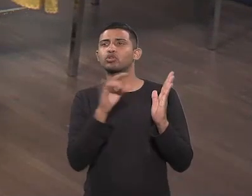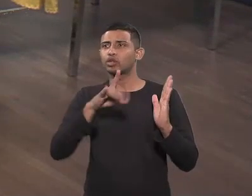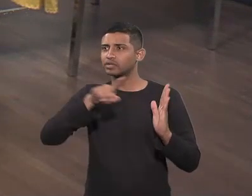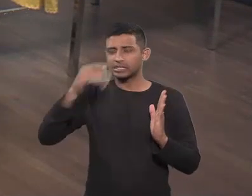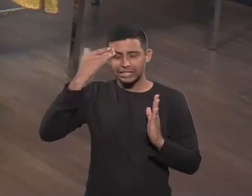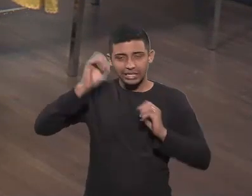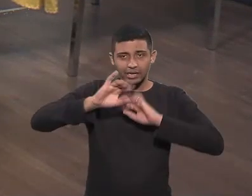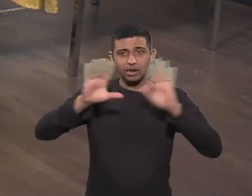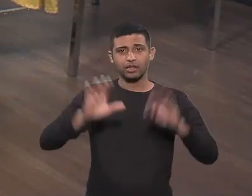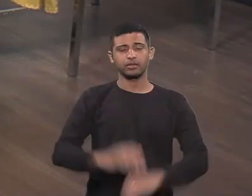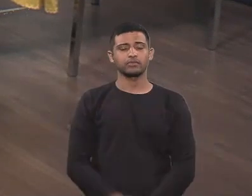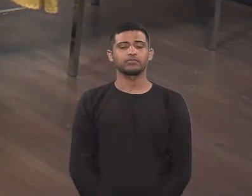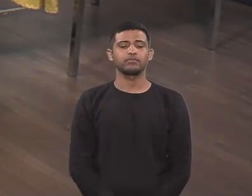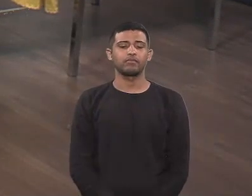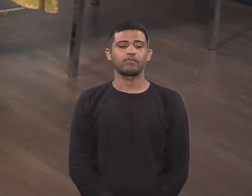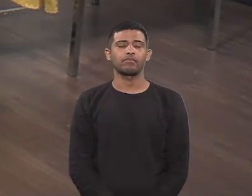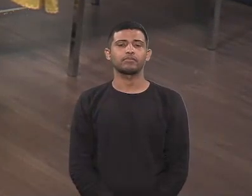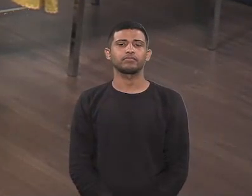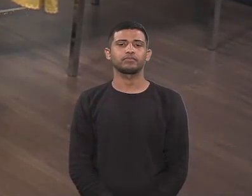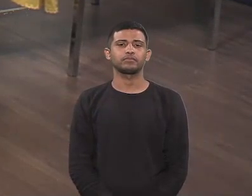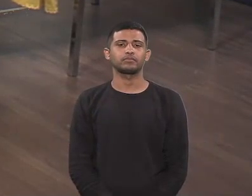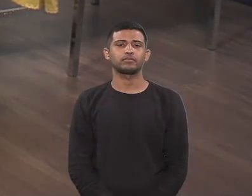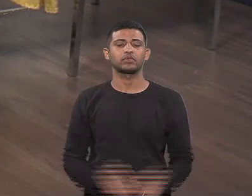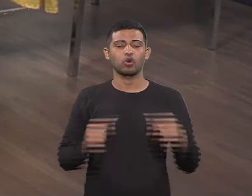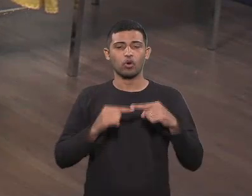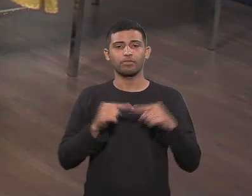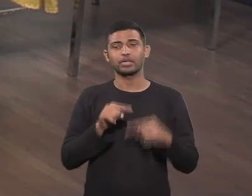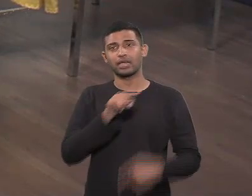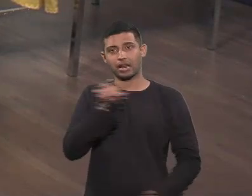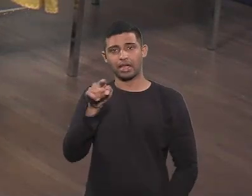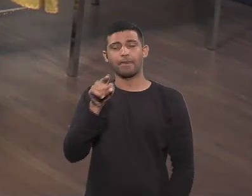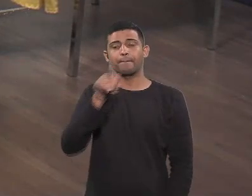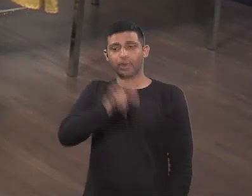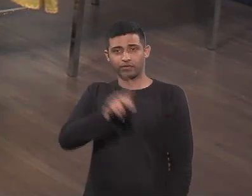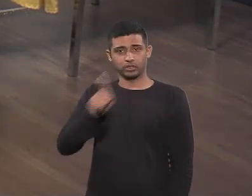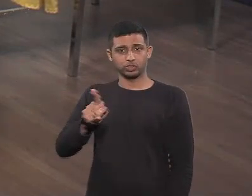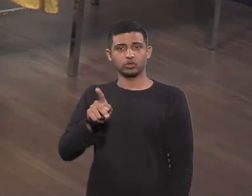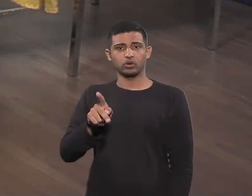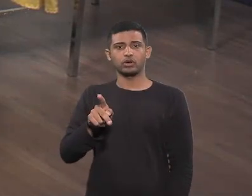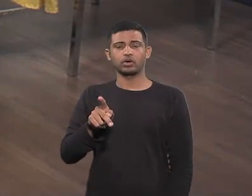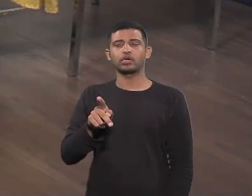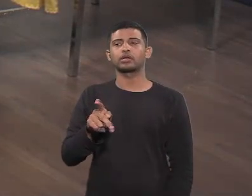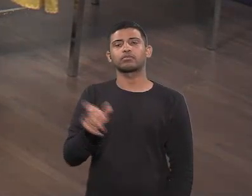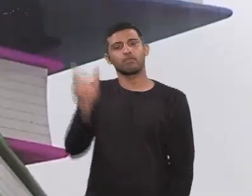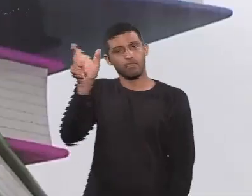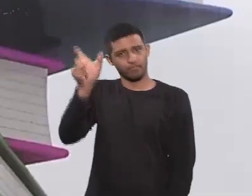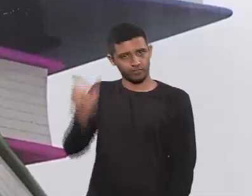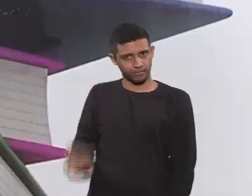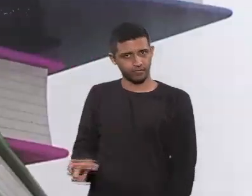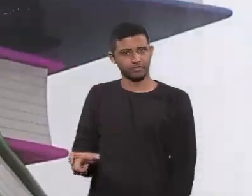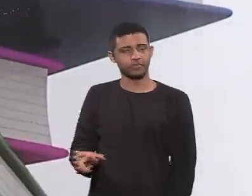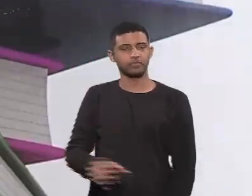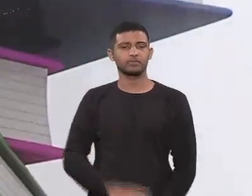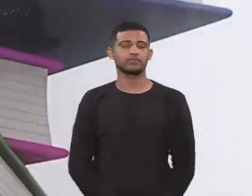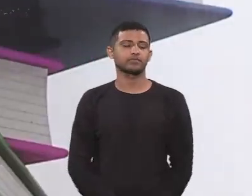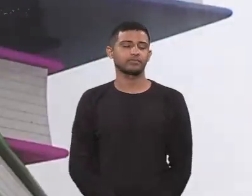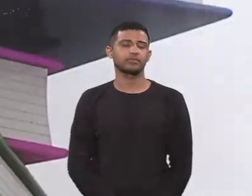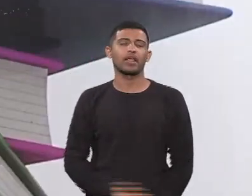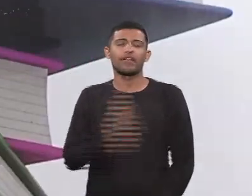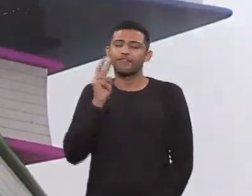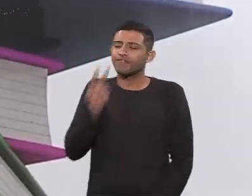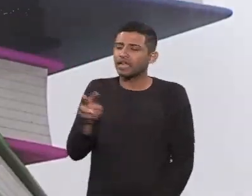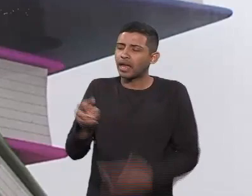dar uma ideia. Que a professora pega a personagem devaneando, assim,